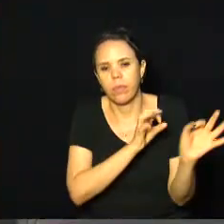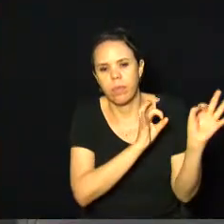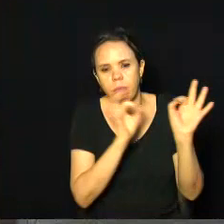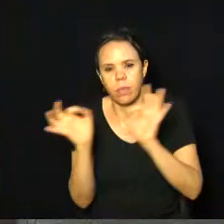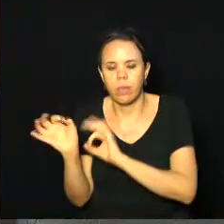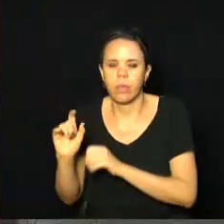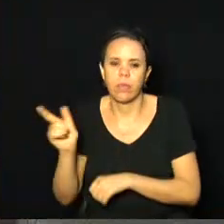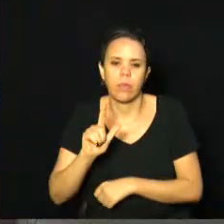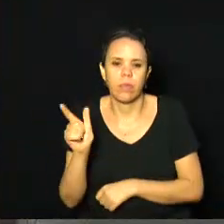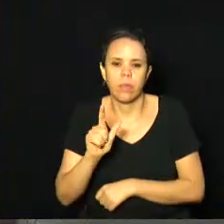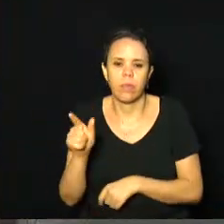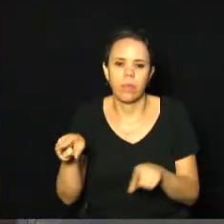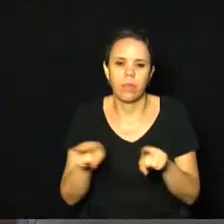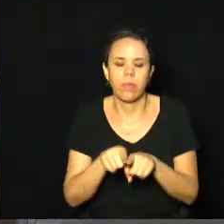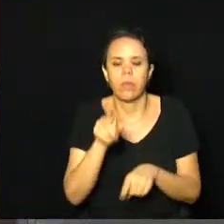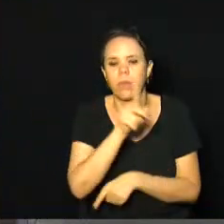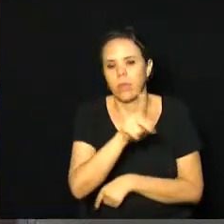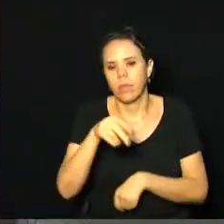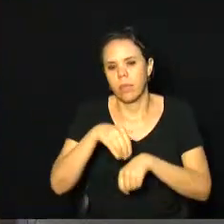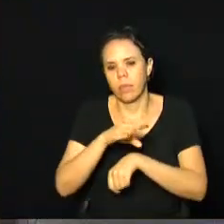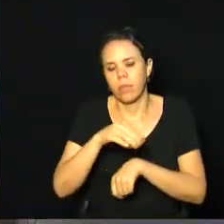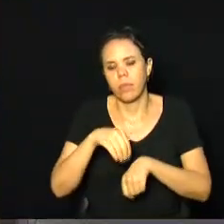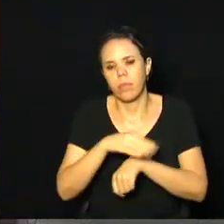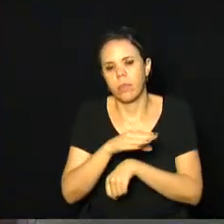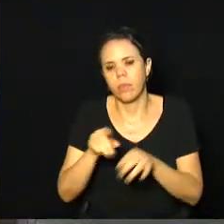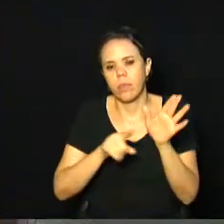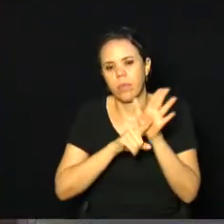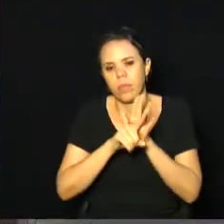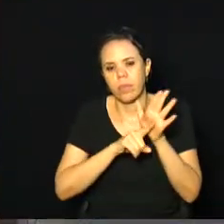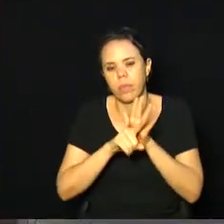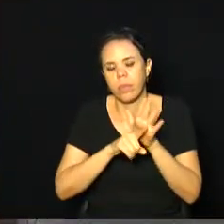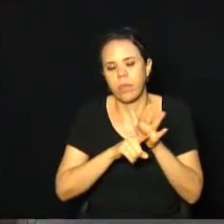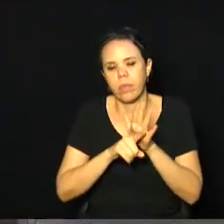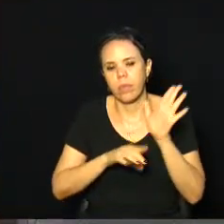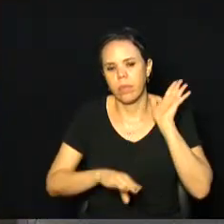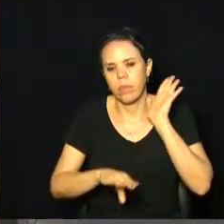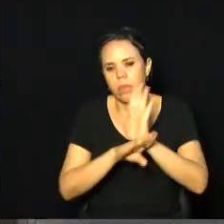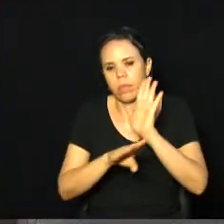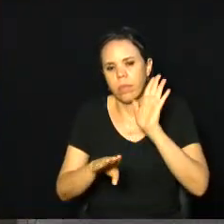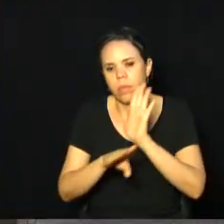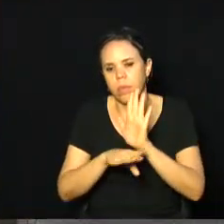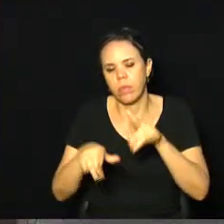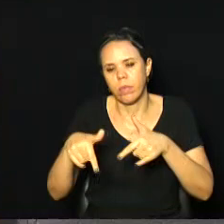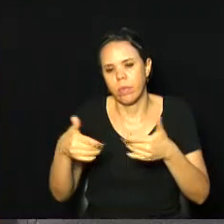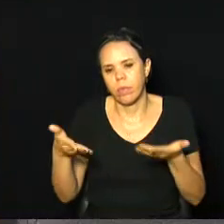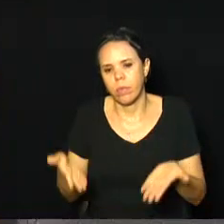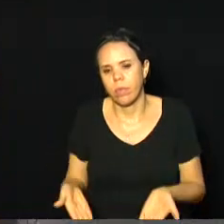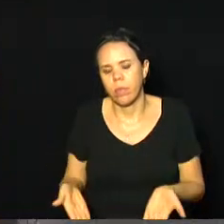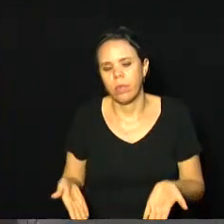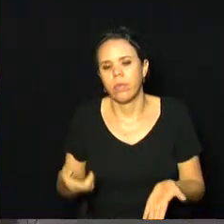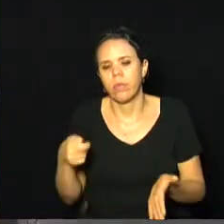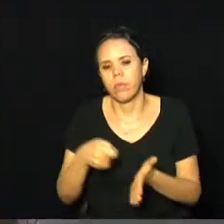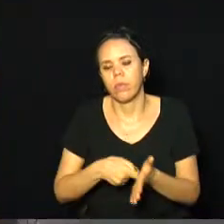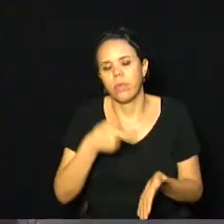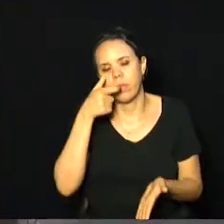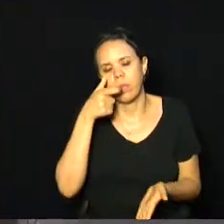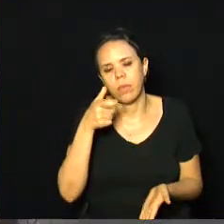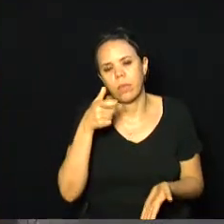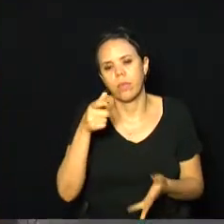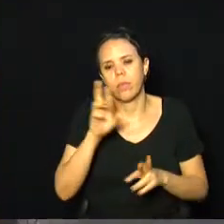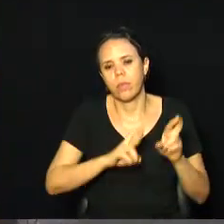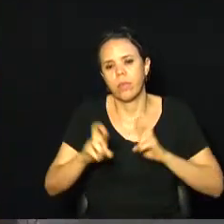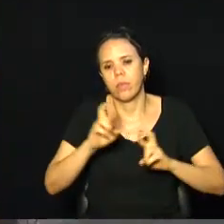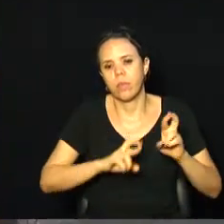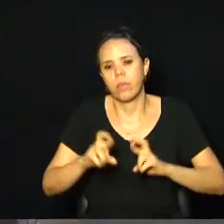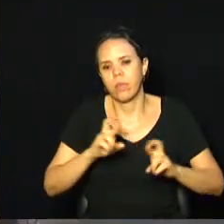E, claro, também o professor nos traz dados que nos ajudam no trabalho aqui de acompanhamento e de